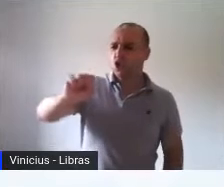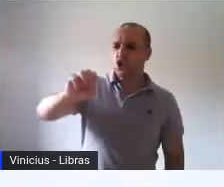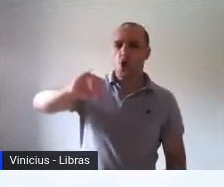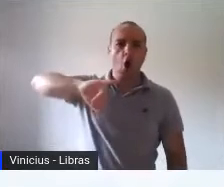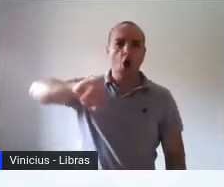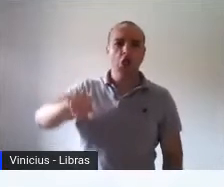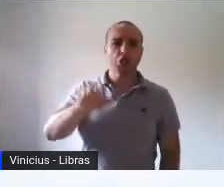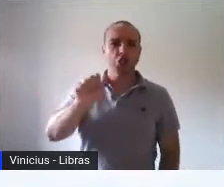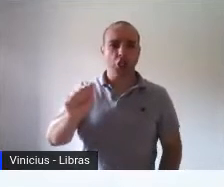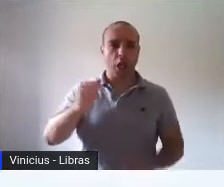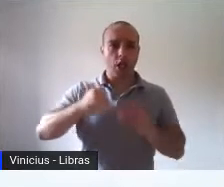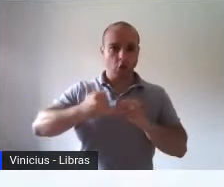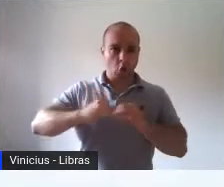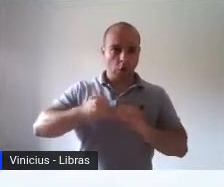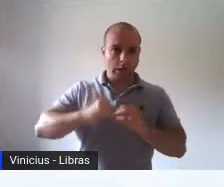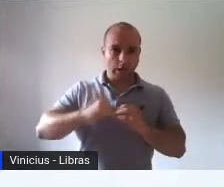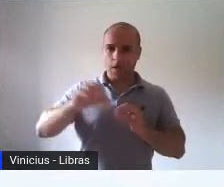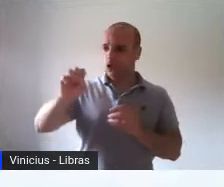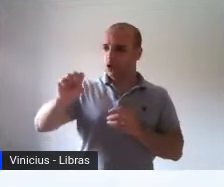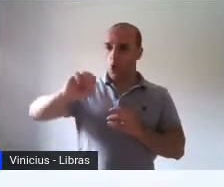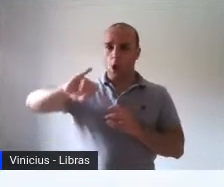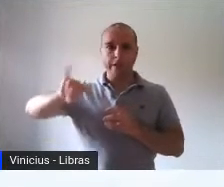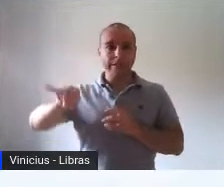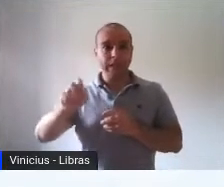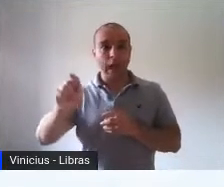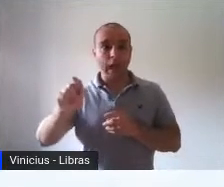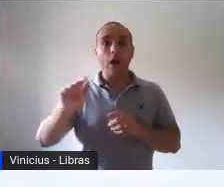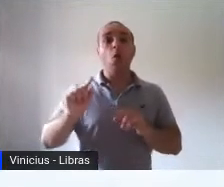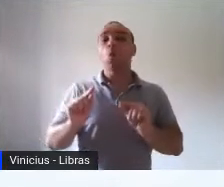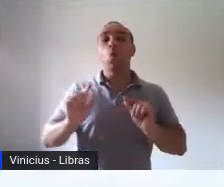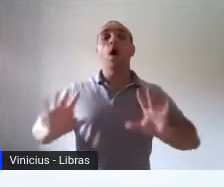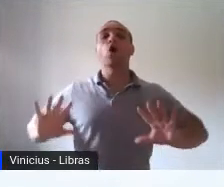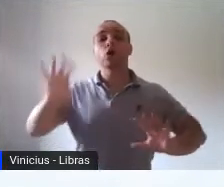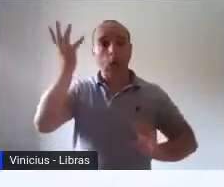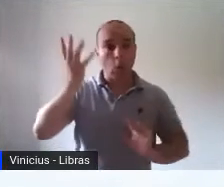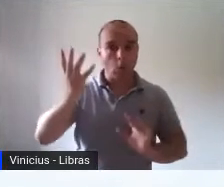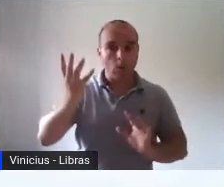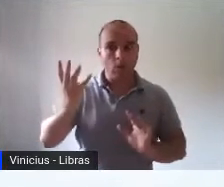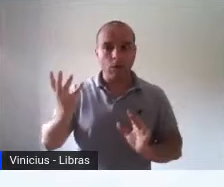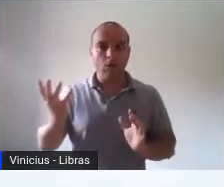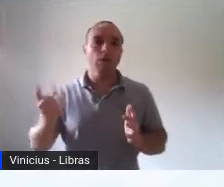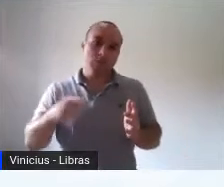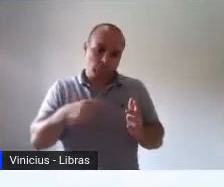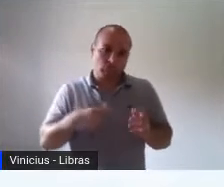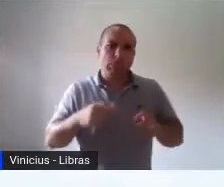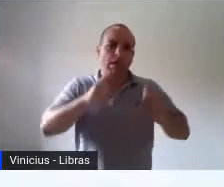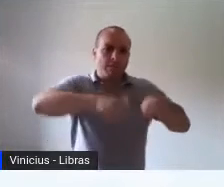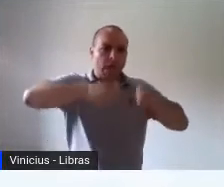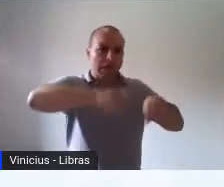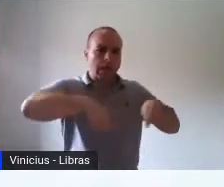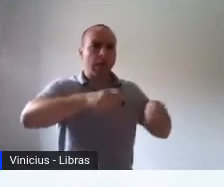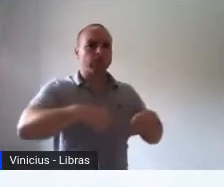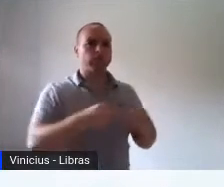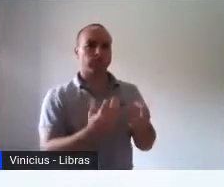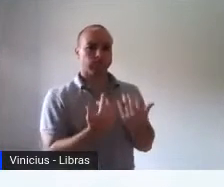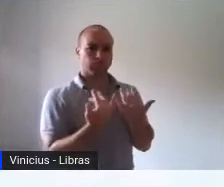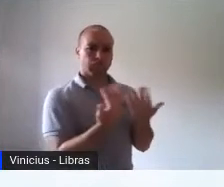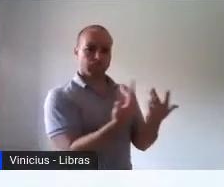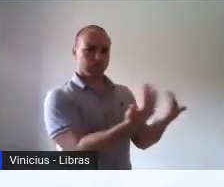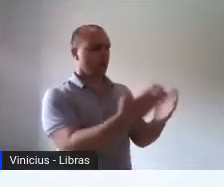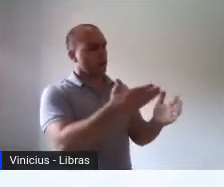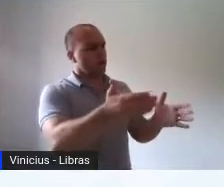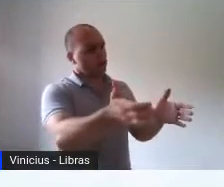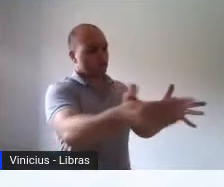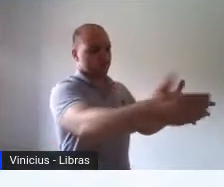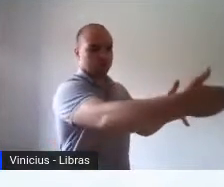né? Aí a gente já começa a ver a ausência de política pública. Além de já ter uma tendência de você priorizar os grandes produtores para exportar